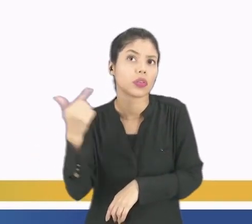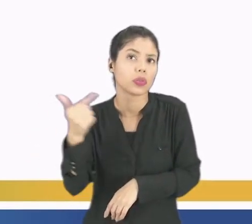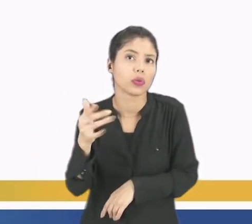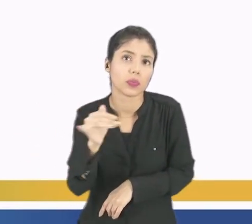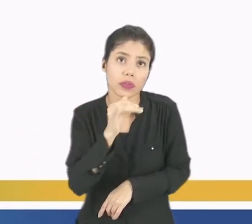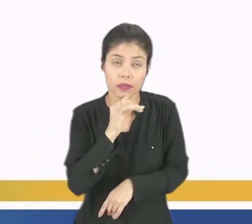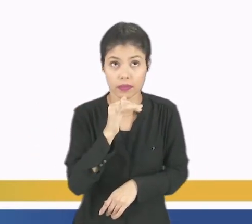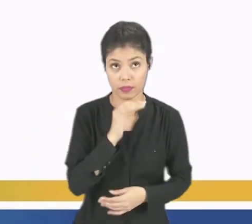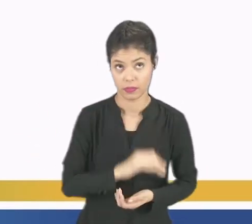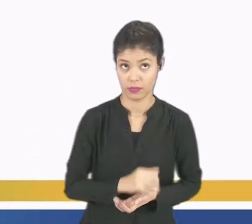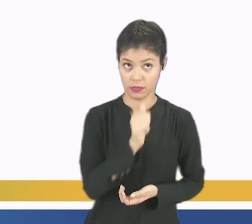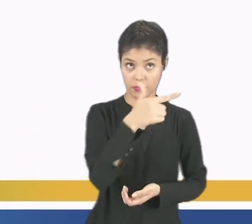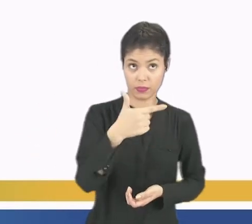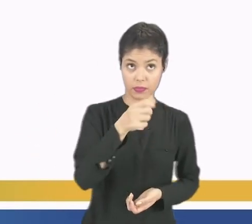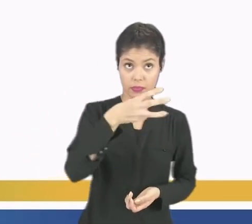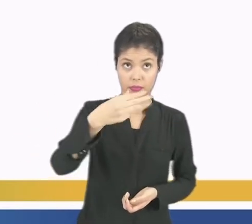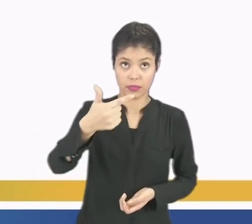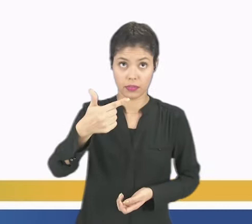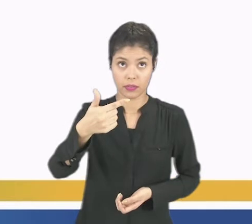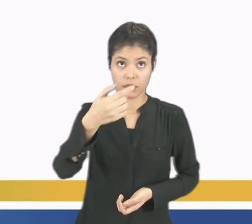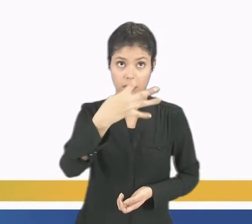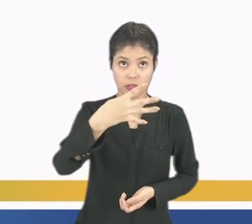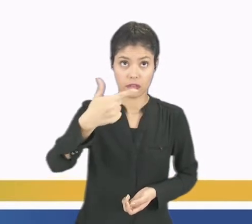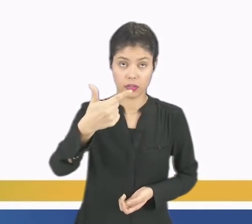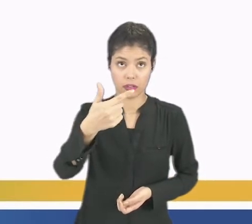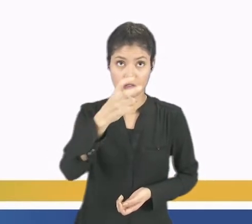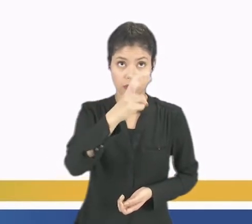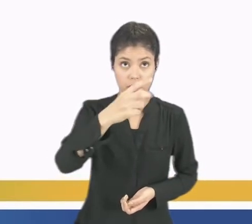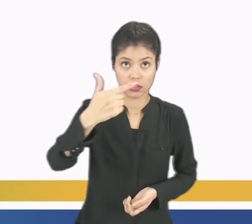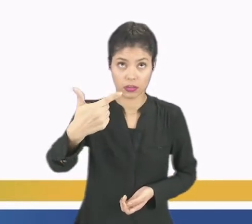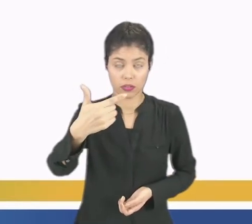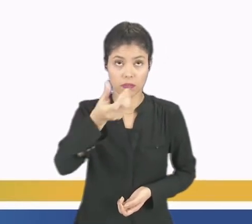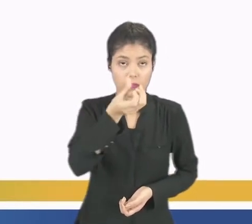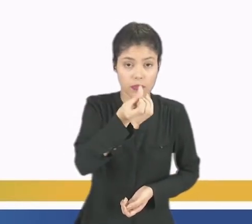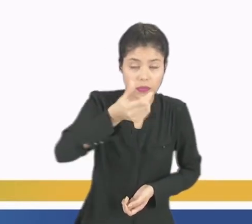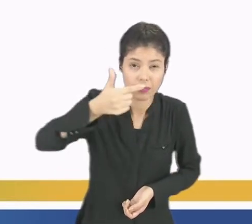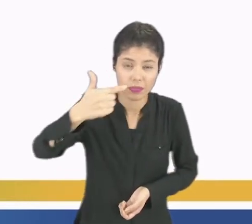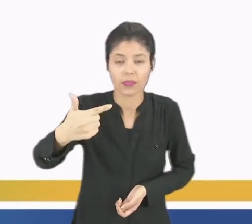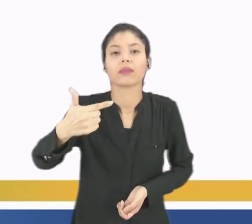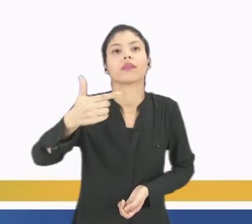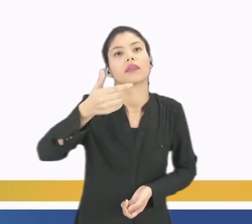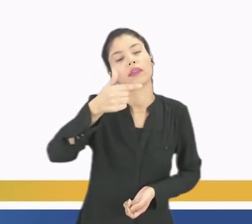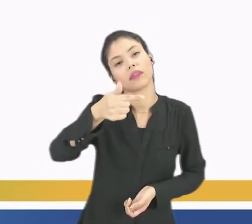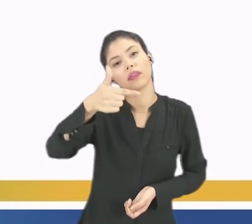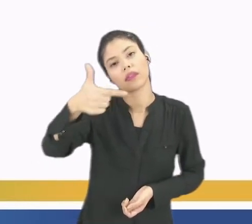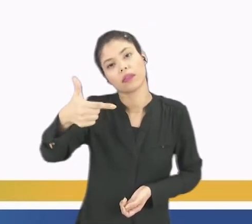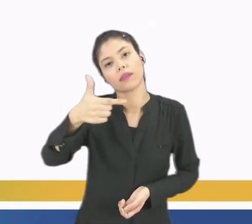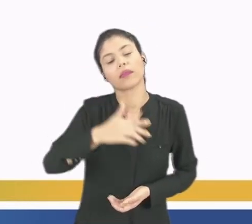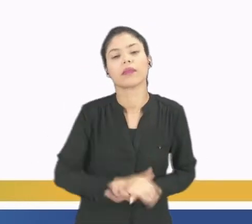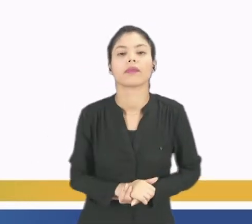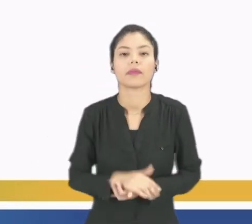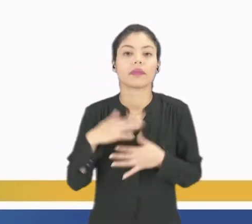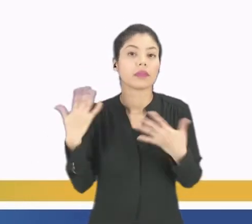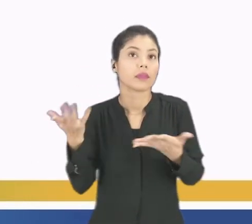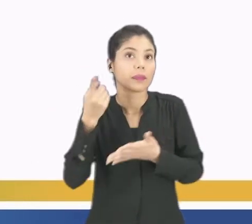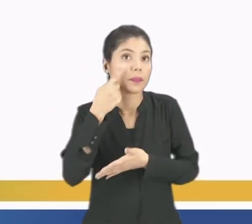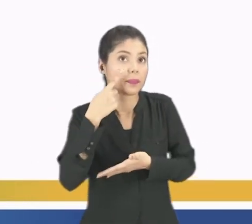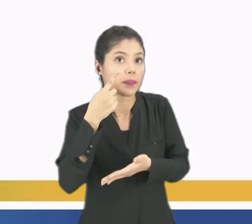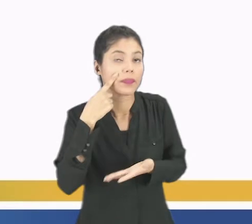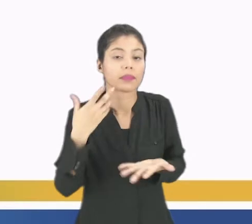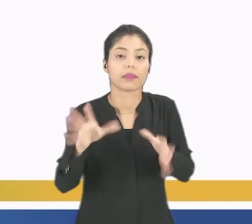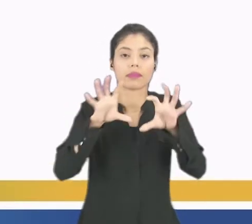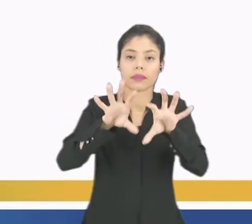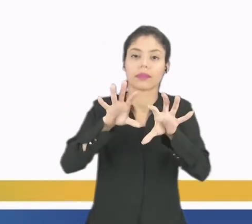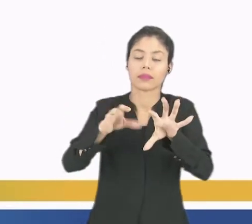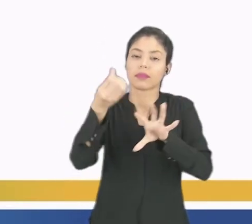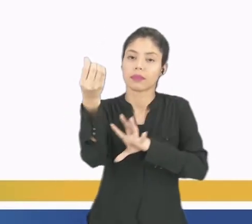exemplo? Temos o 12, o 32, 42, 52, 62 e 72. Então vejam que aqui